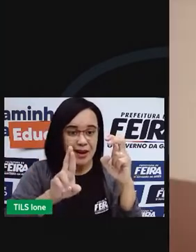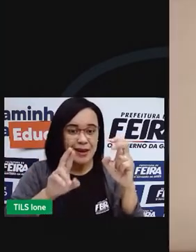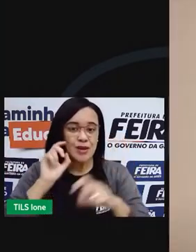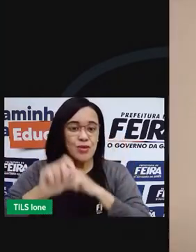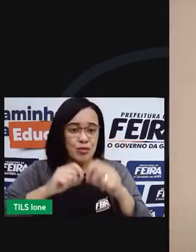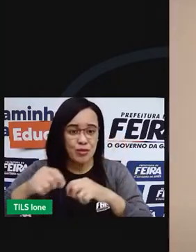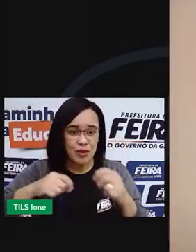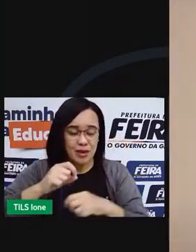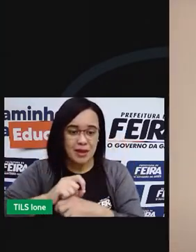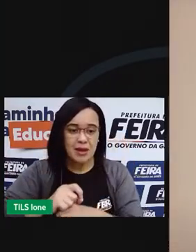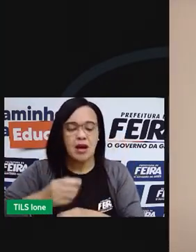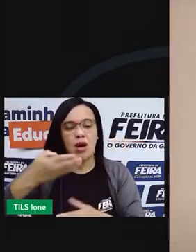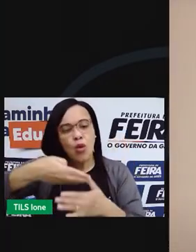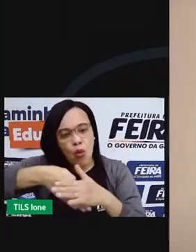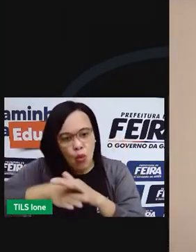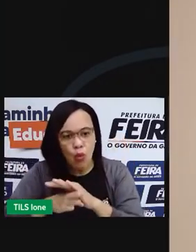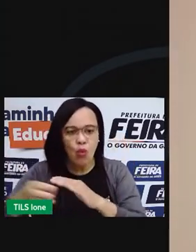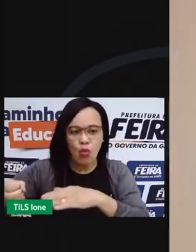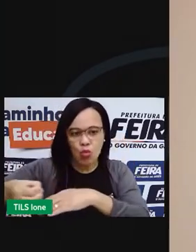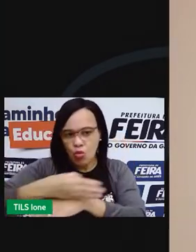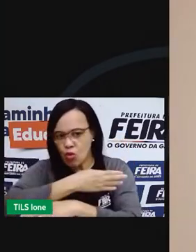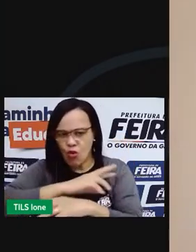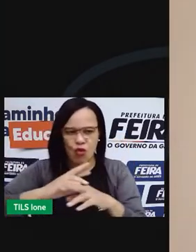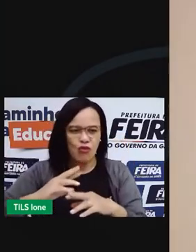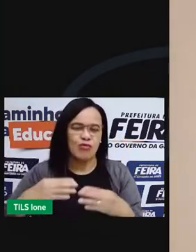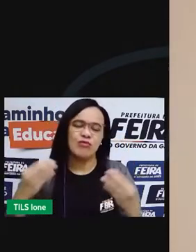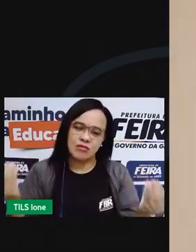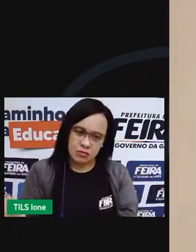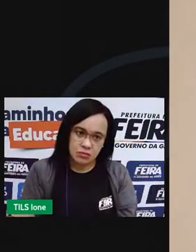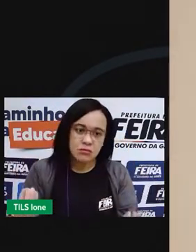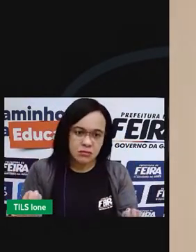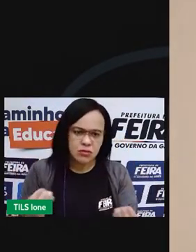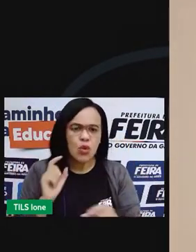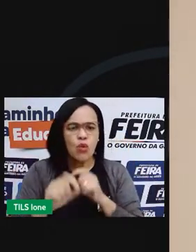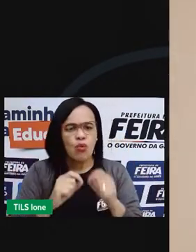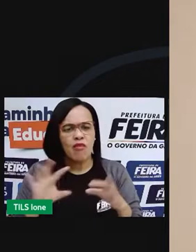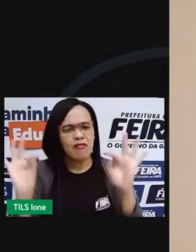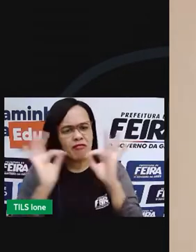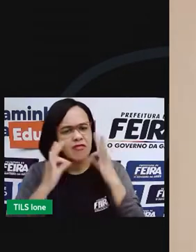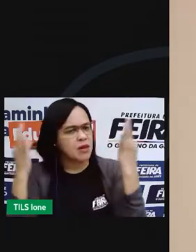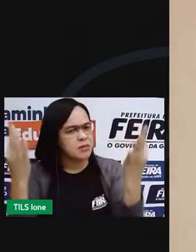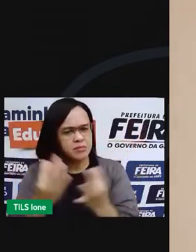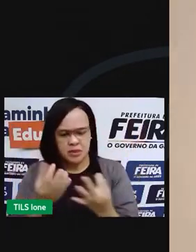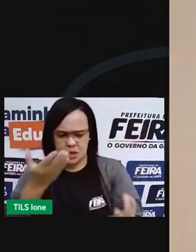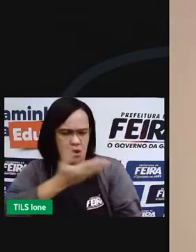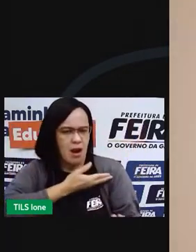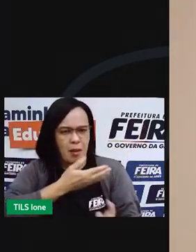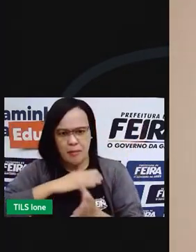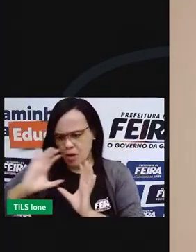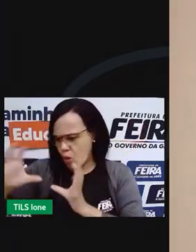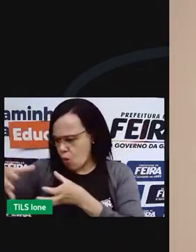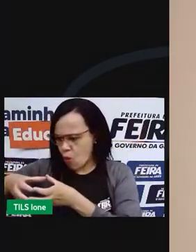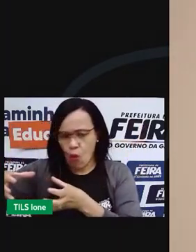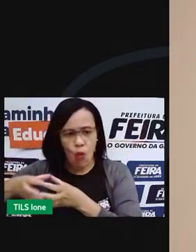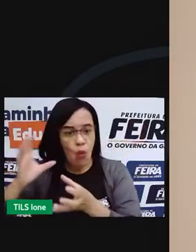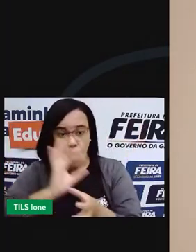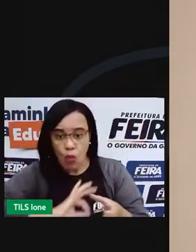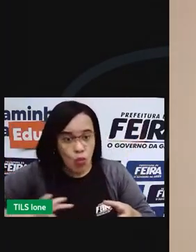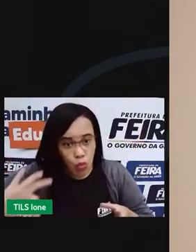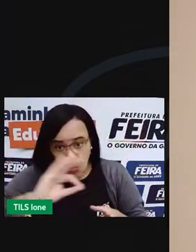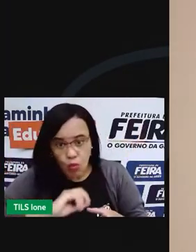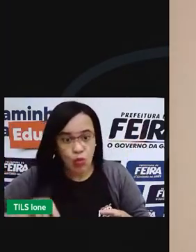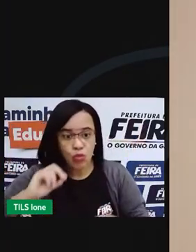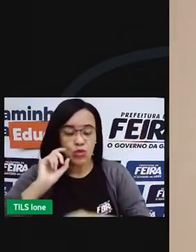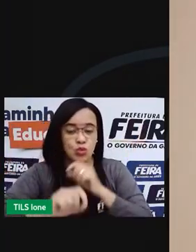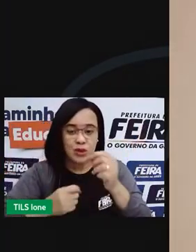consumo responsável. Vamos mobilizar a família, os amigos, toda a nossa comunidade para criarmos soluções e